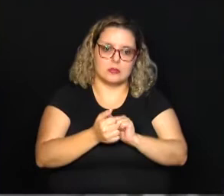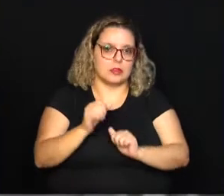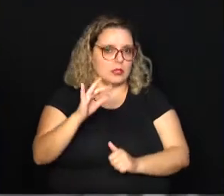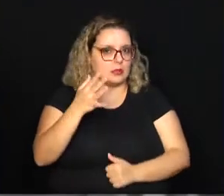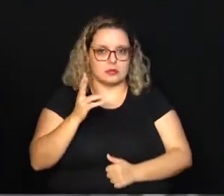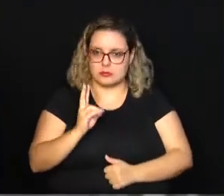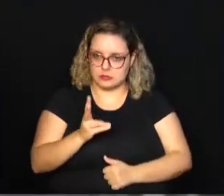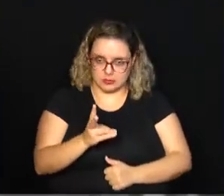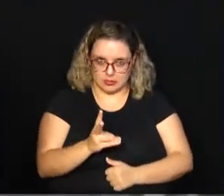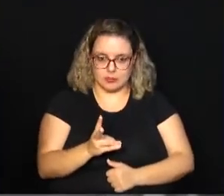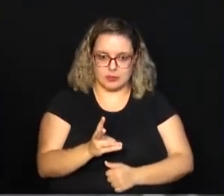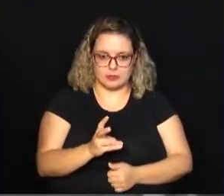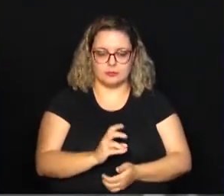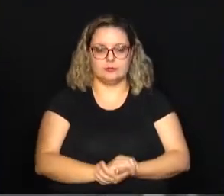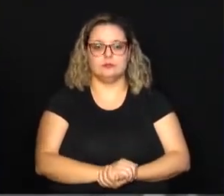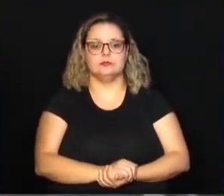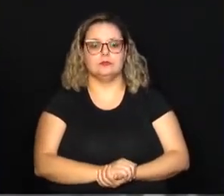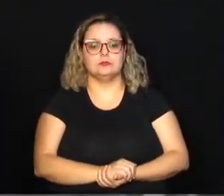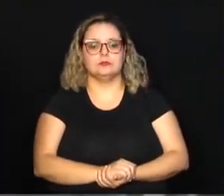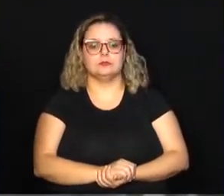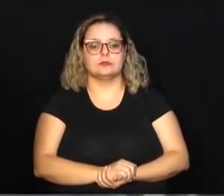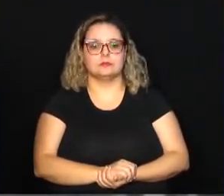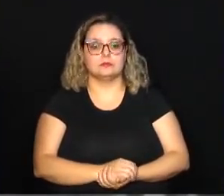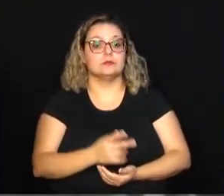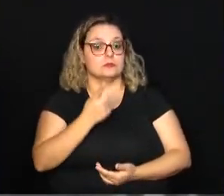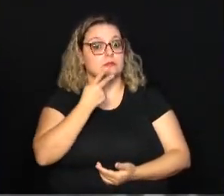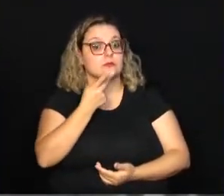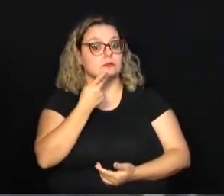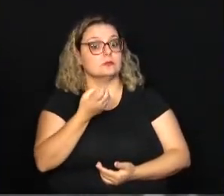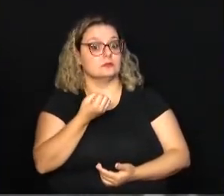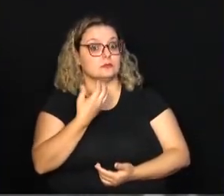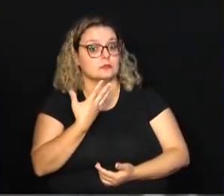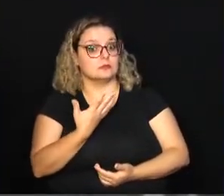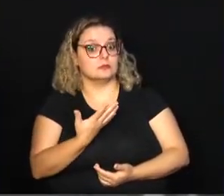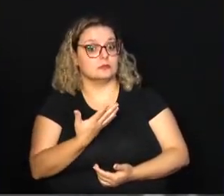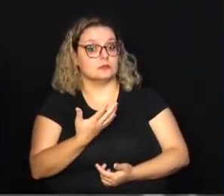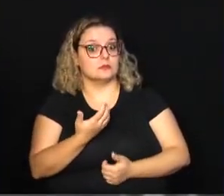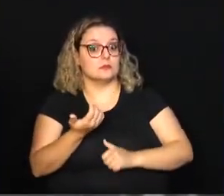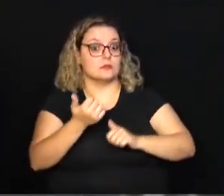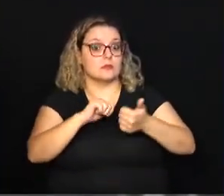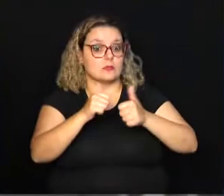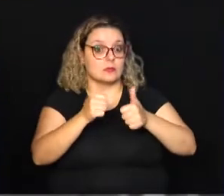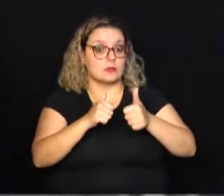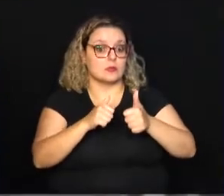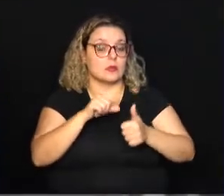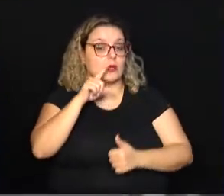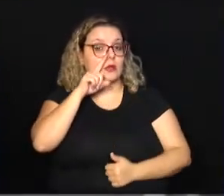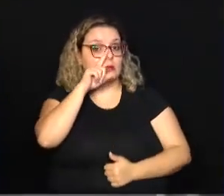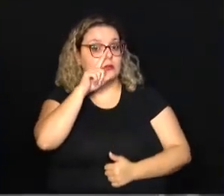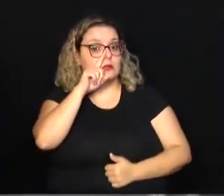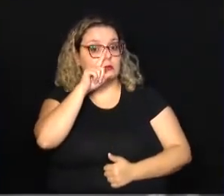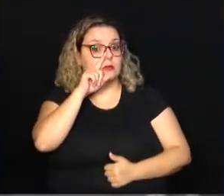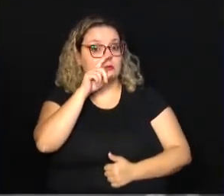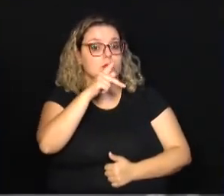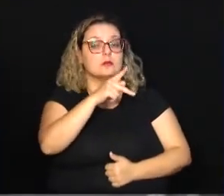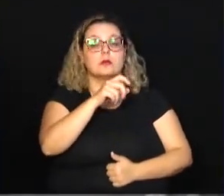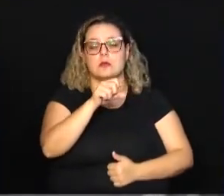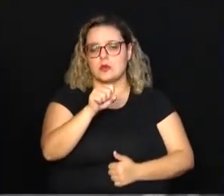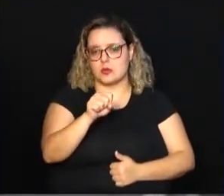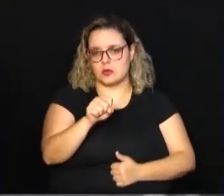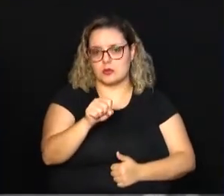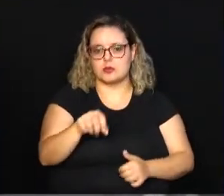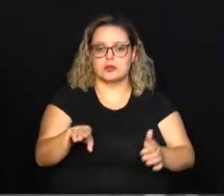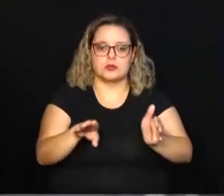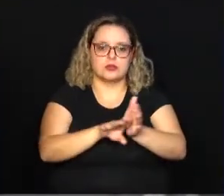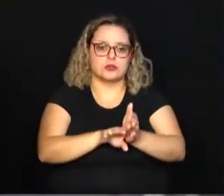frequência. Mas você falou bem, nós fazemos a avaliação de risco. Então, num pronto-socorro, obviamente, chegam